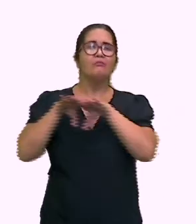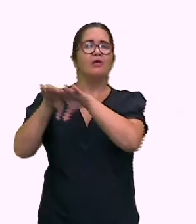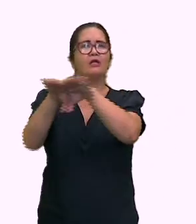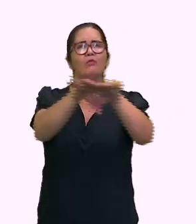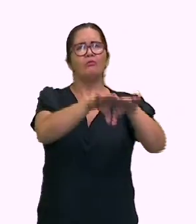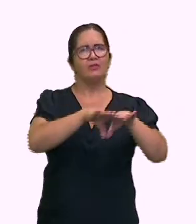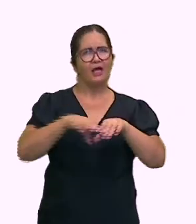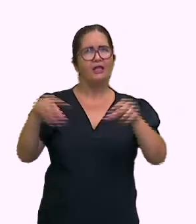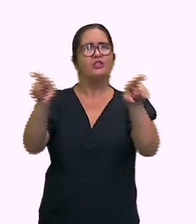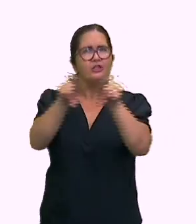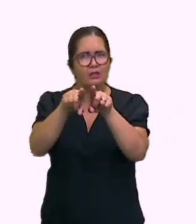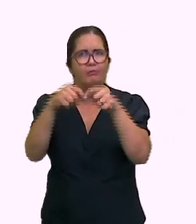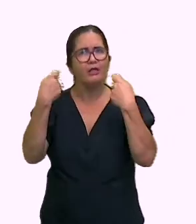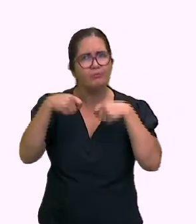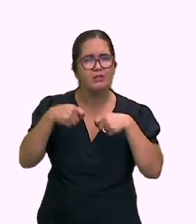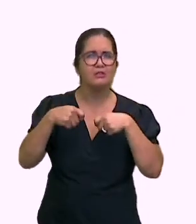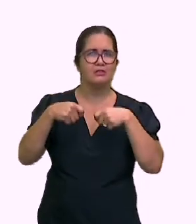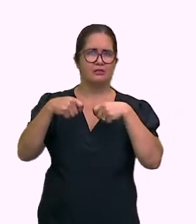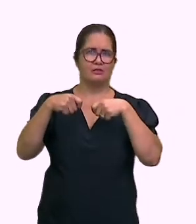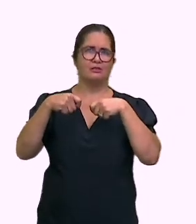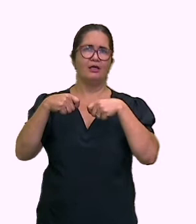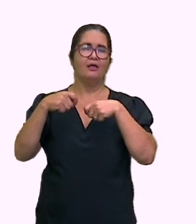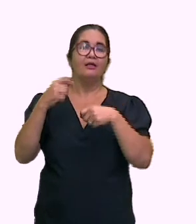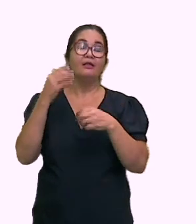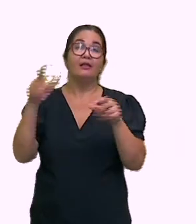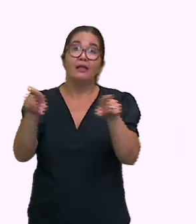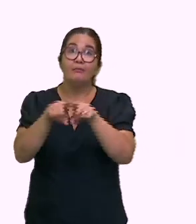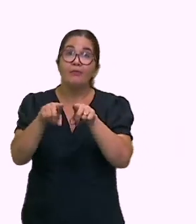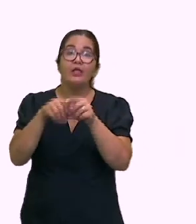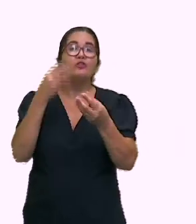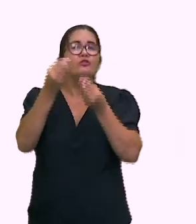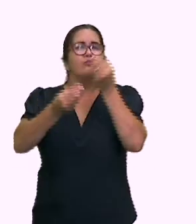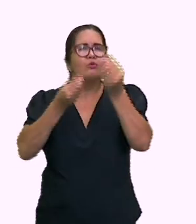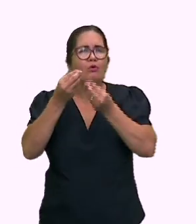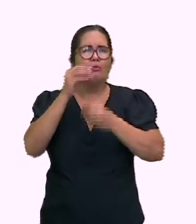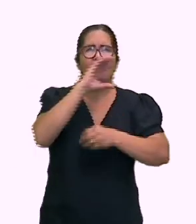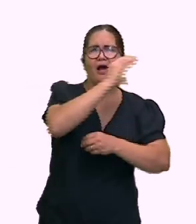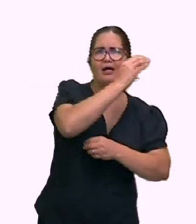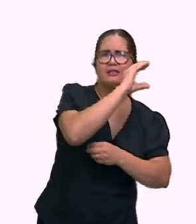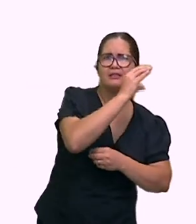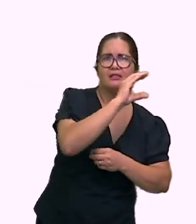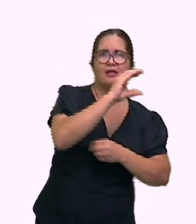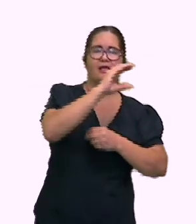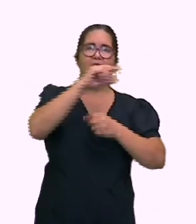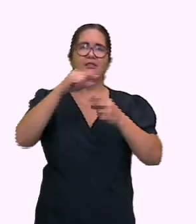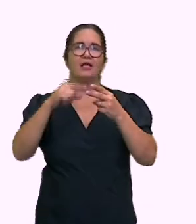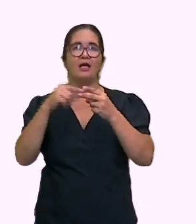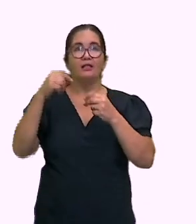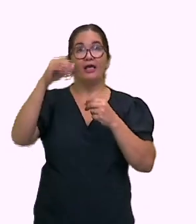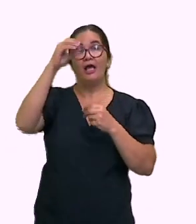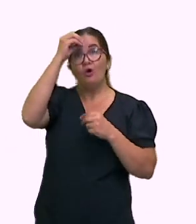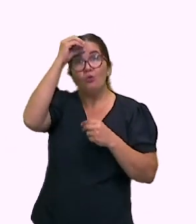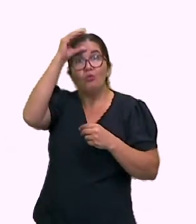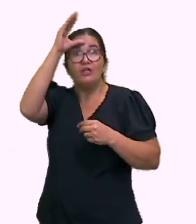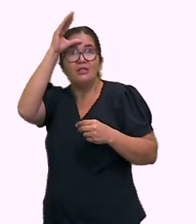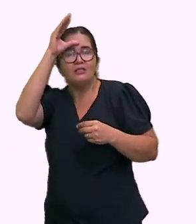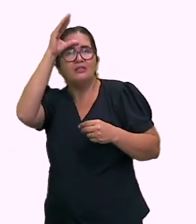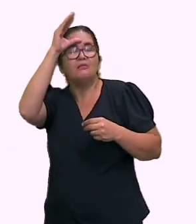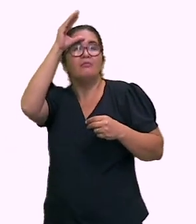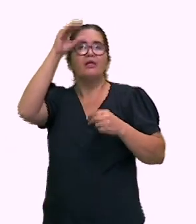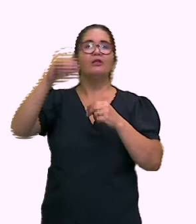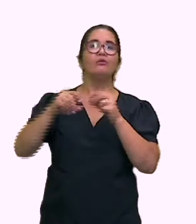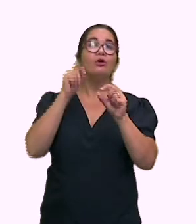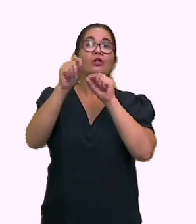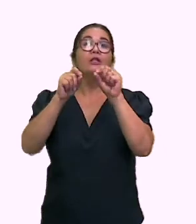a valorização da ciência e do conhecimento traz a ideia de que todos os seres humanos são iguais perante a